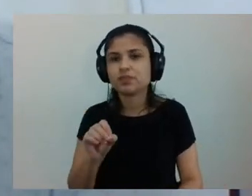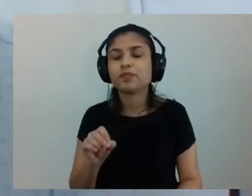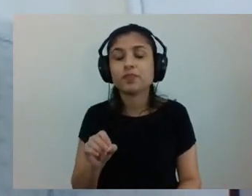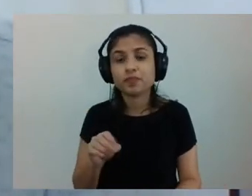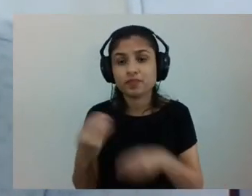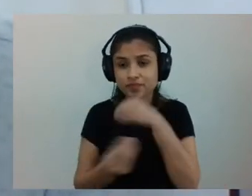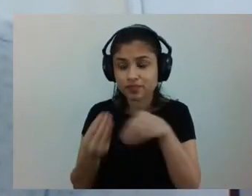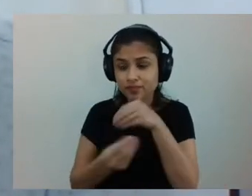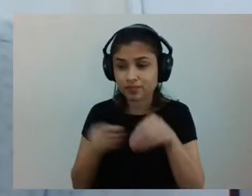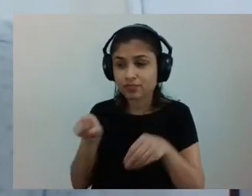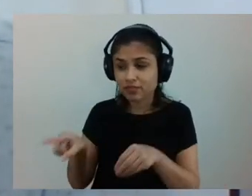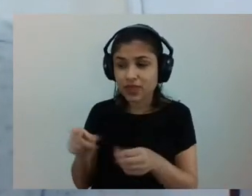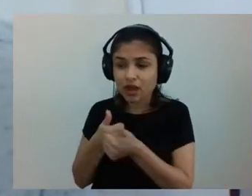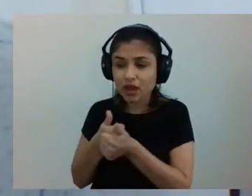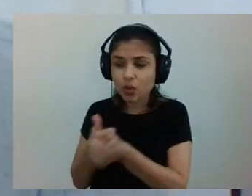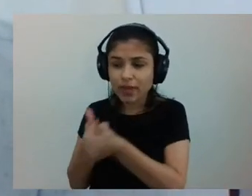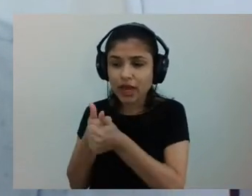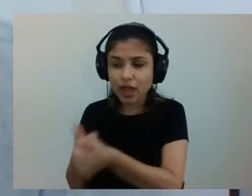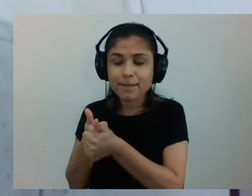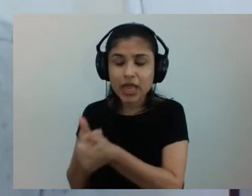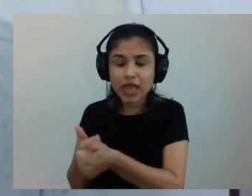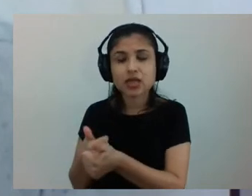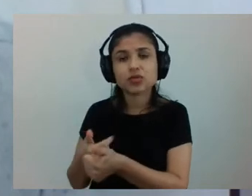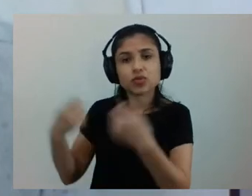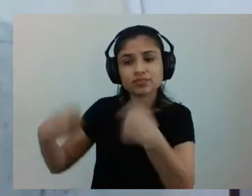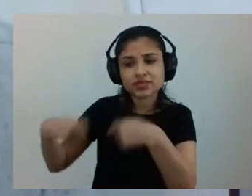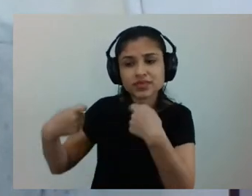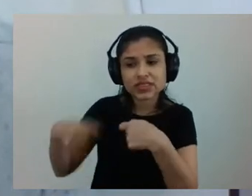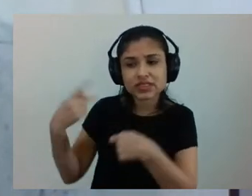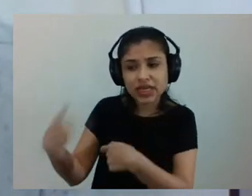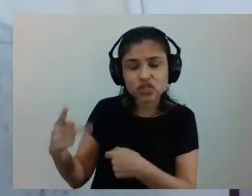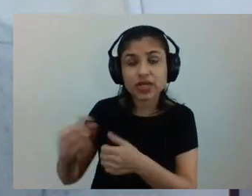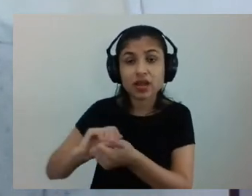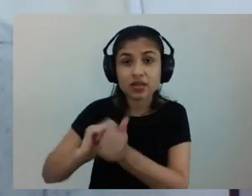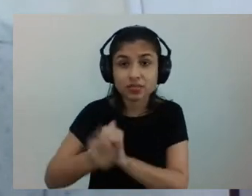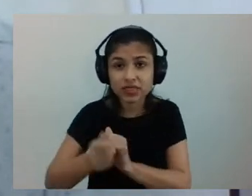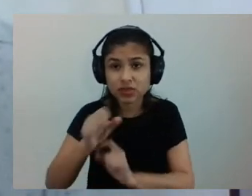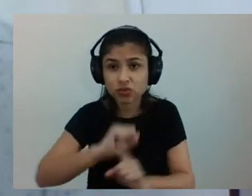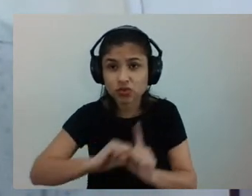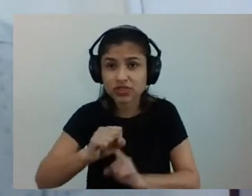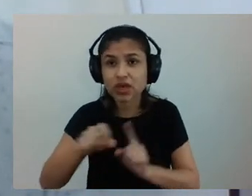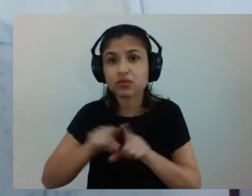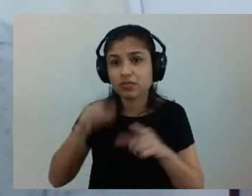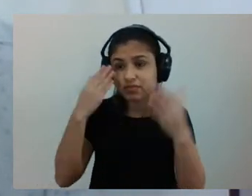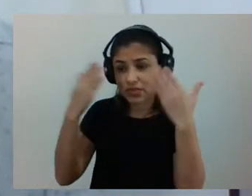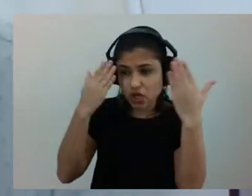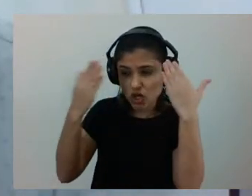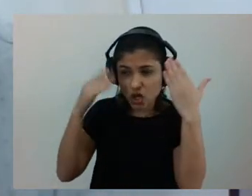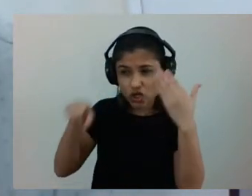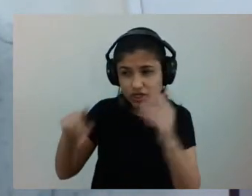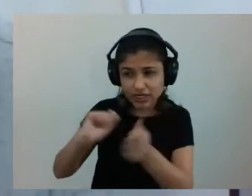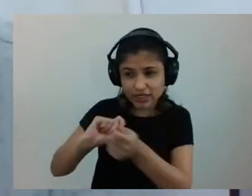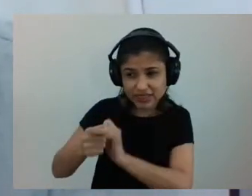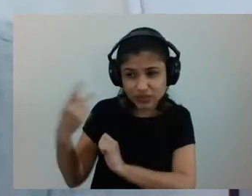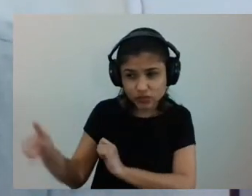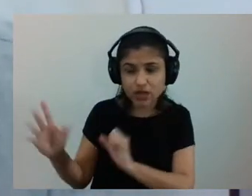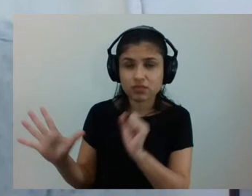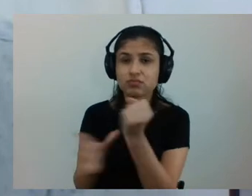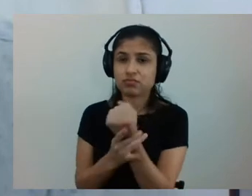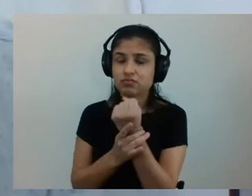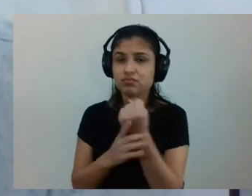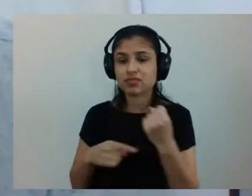seja mapeado e suas necessidades para adaptação, tanto social quanto psicológica, sejam garantidas por nossa